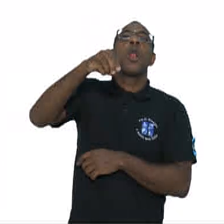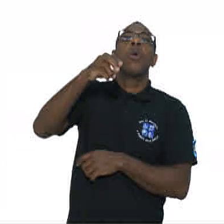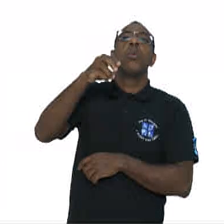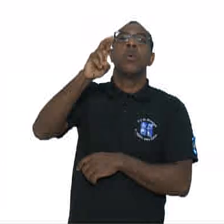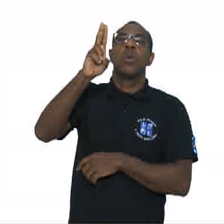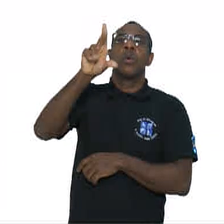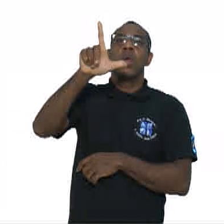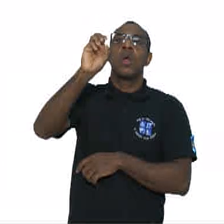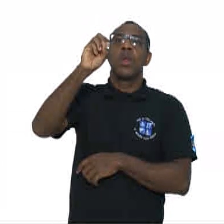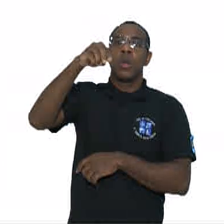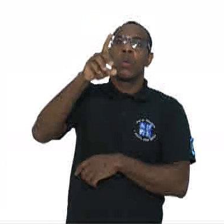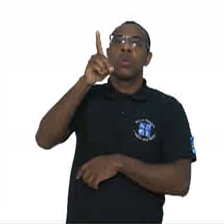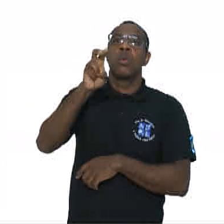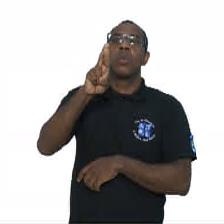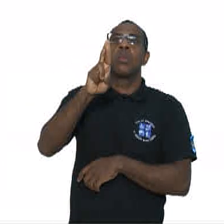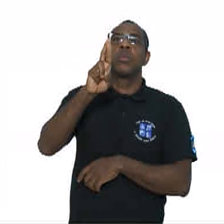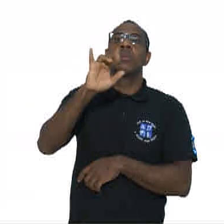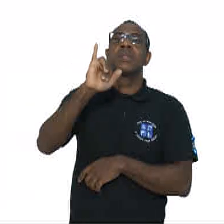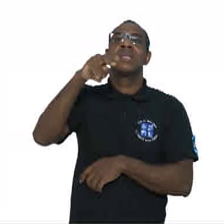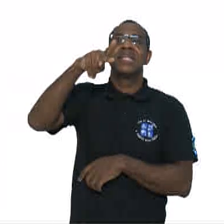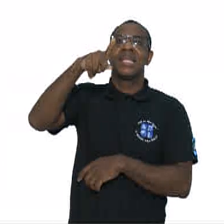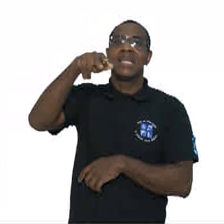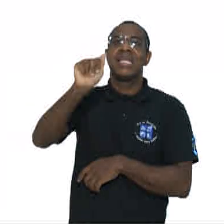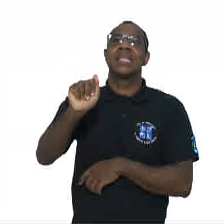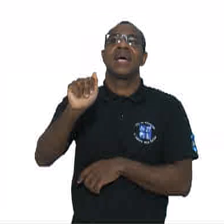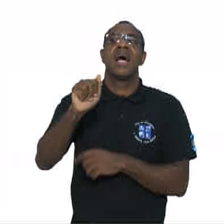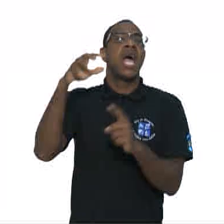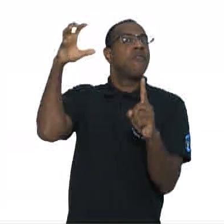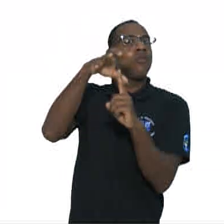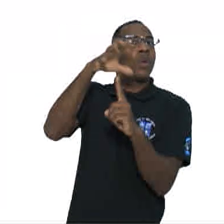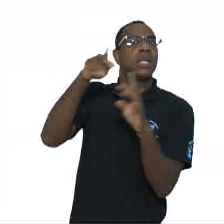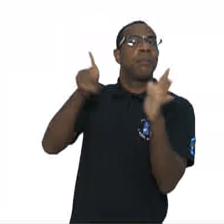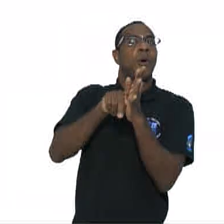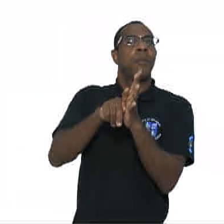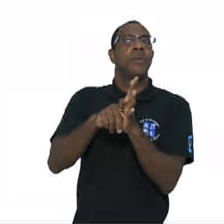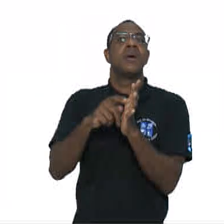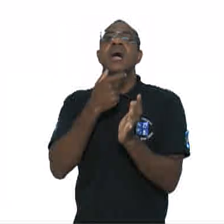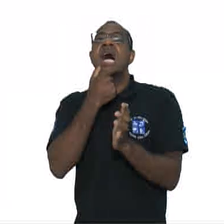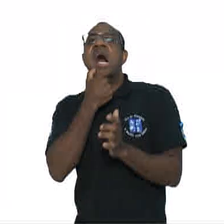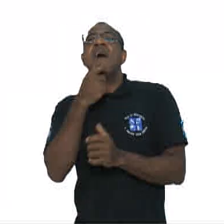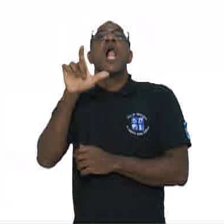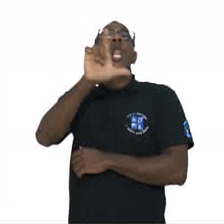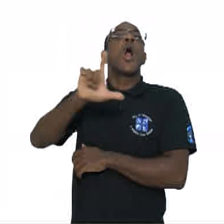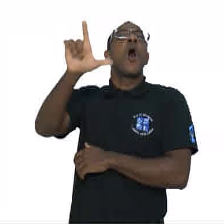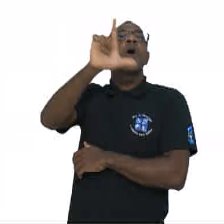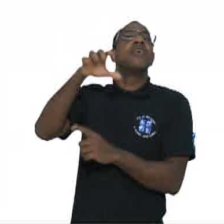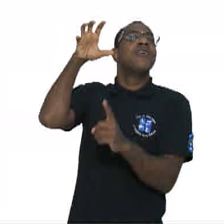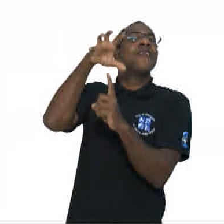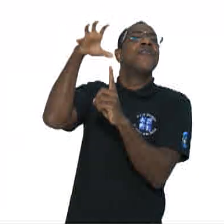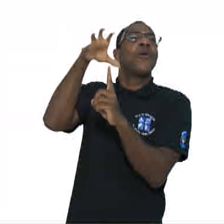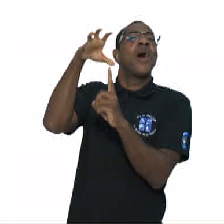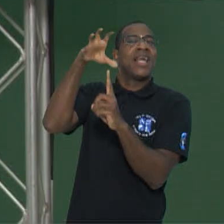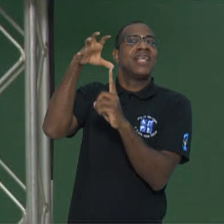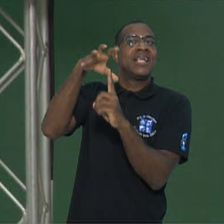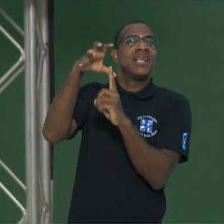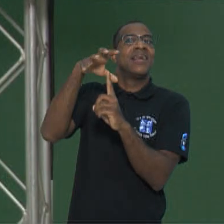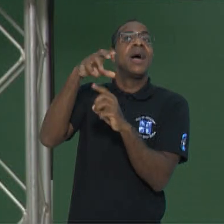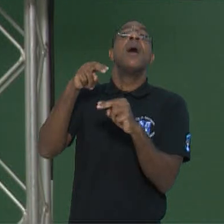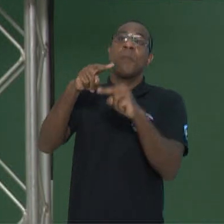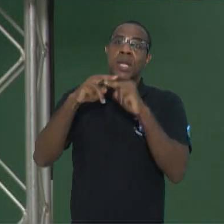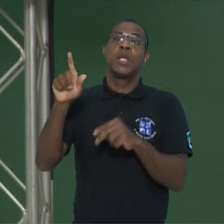uma empresa inglesa. Então, características da cidade têm a ver com essa influência inglesa